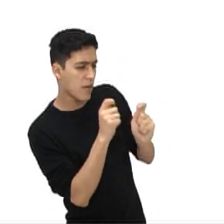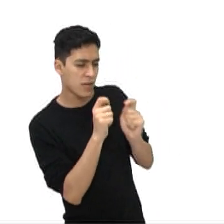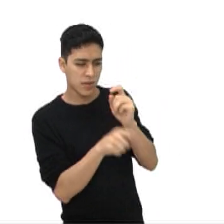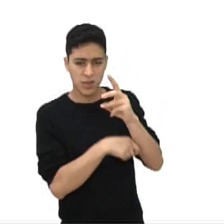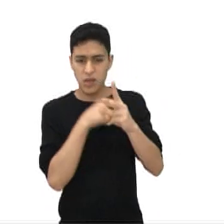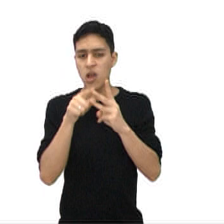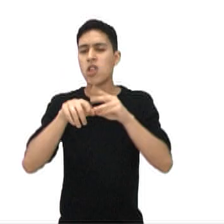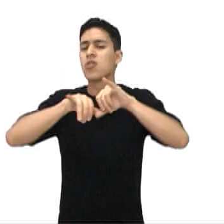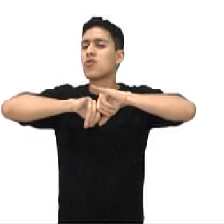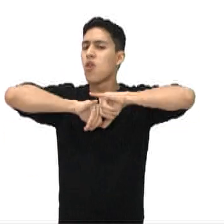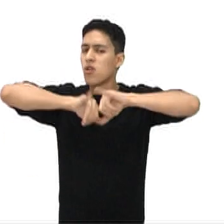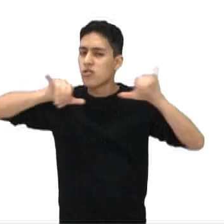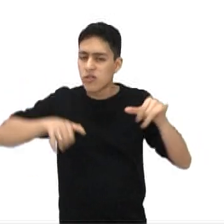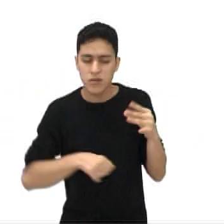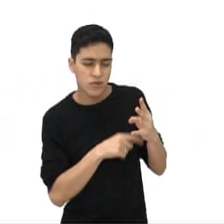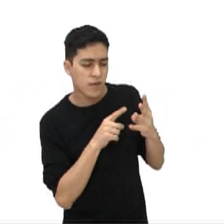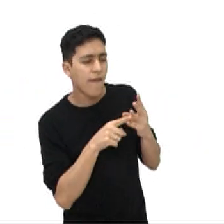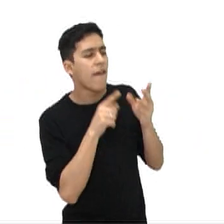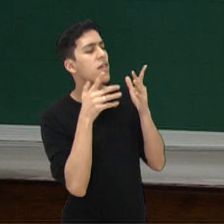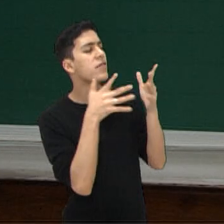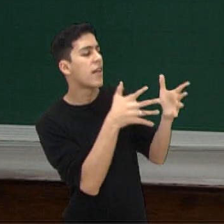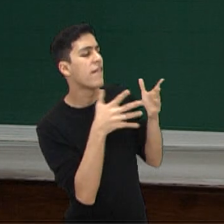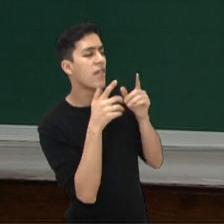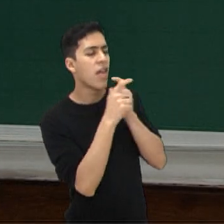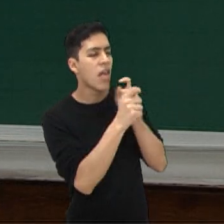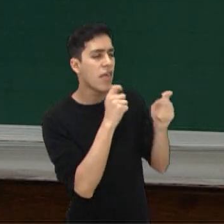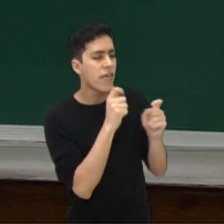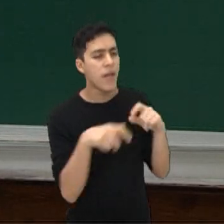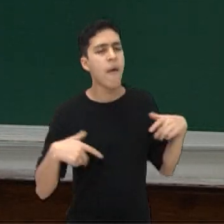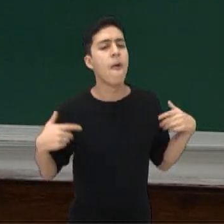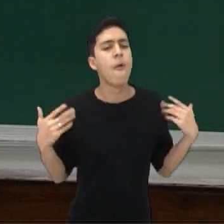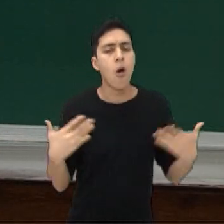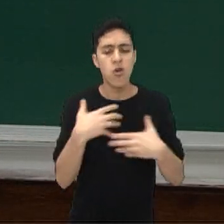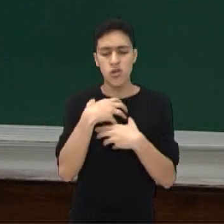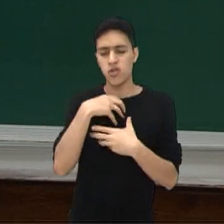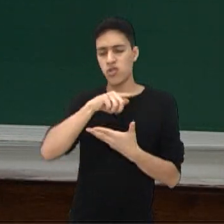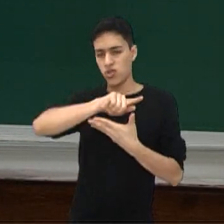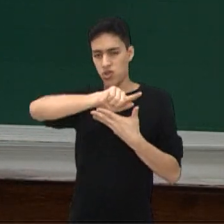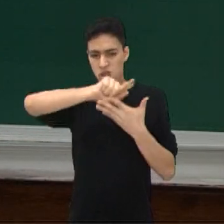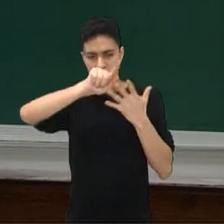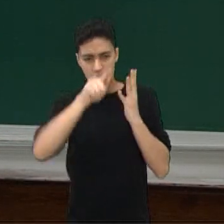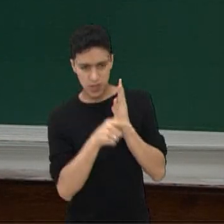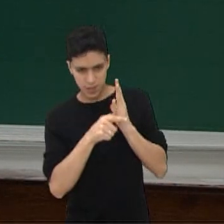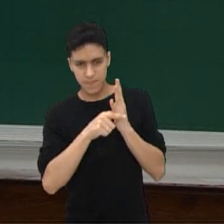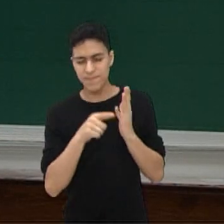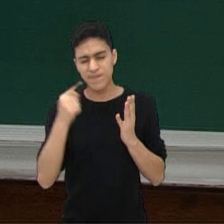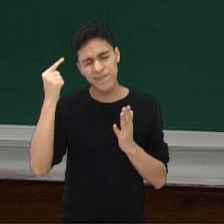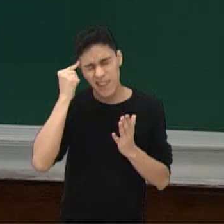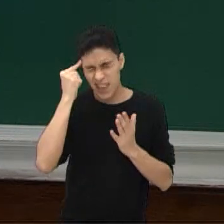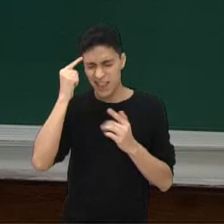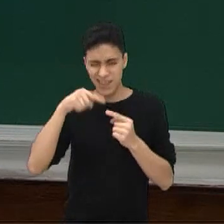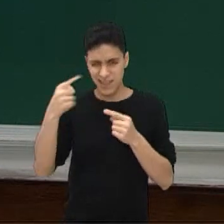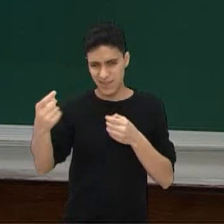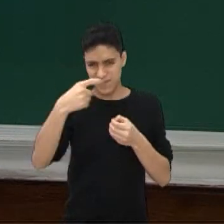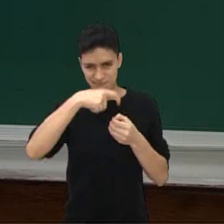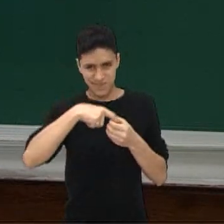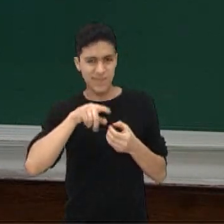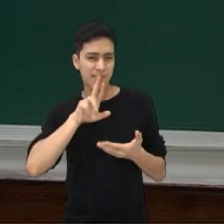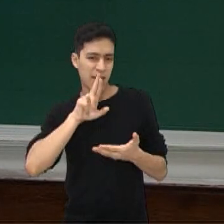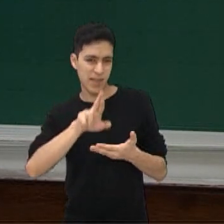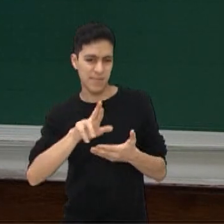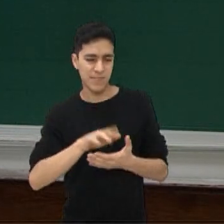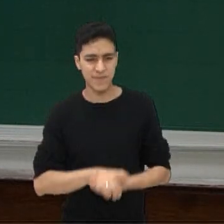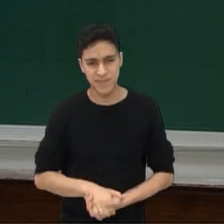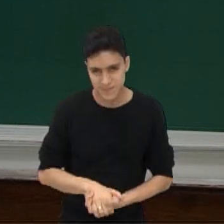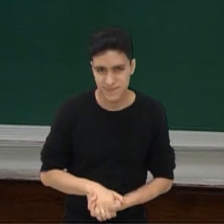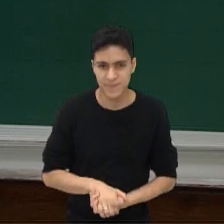Uma notícia? Ou uma entrevista? Tá bom? Pensa aí bem direitinho e a gente já volta para ver